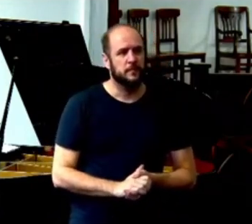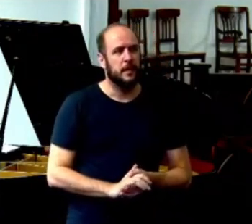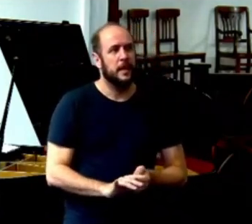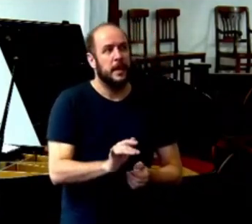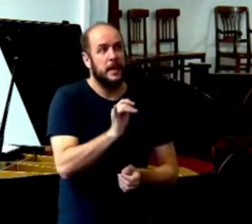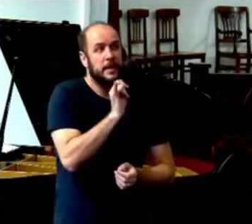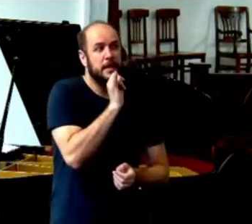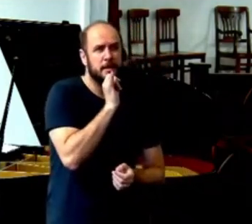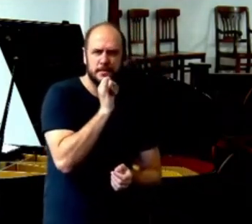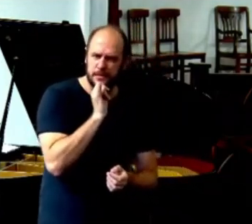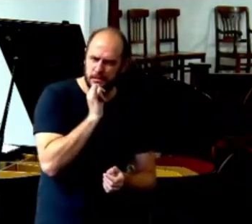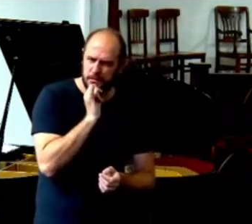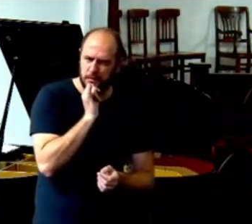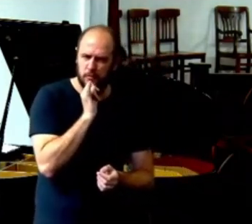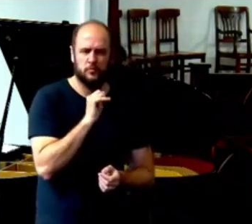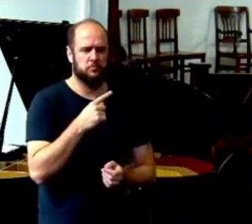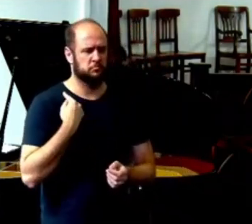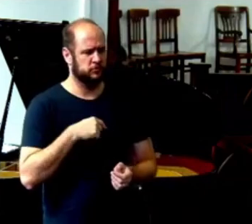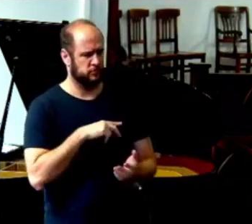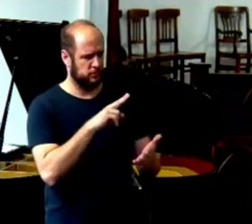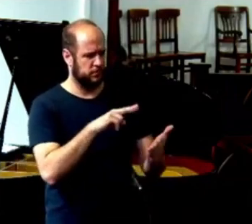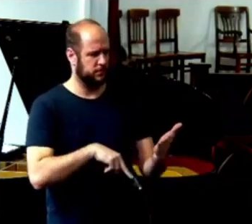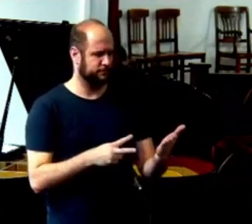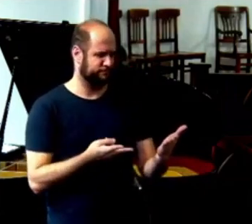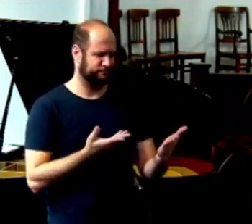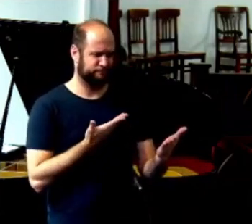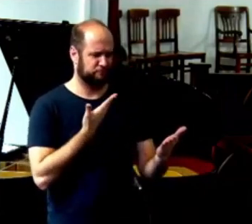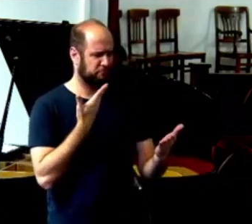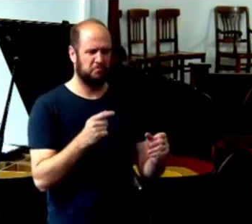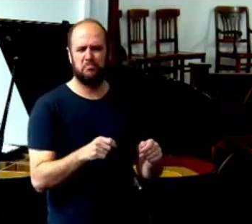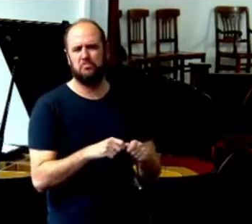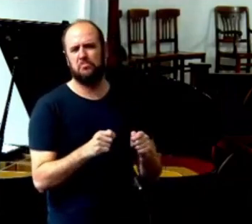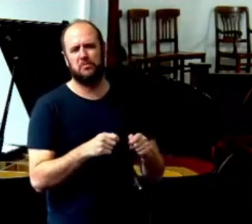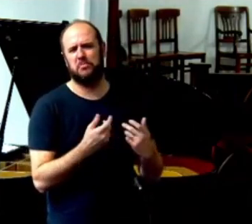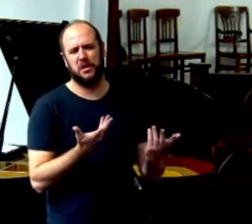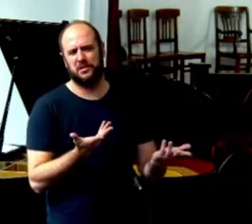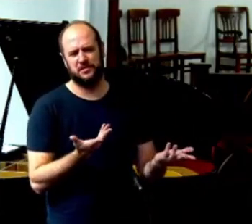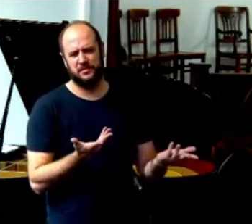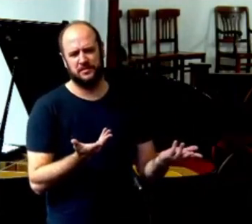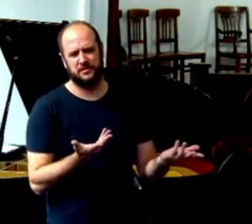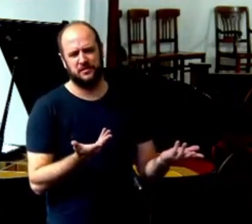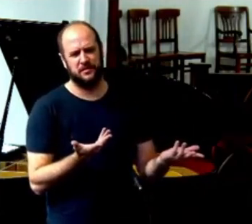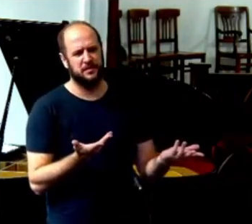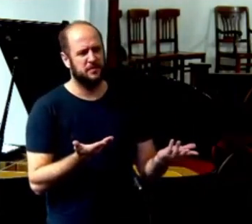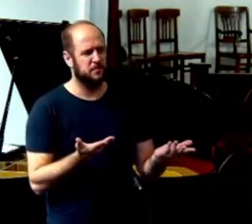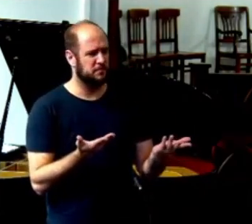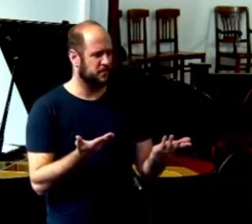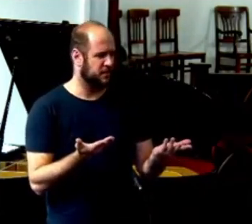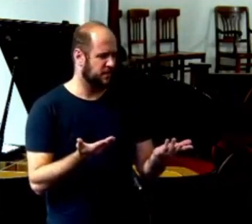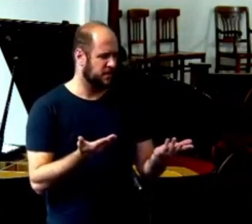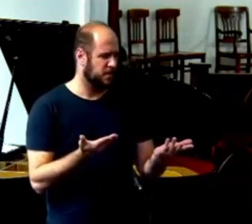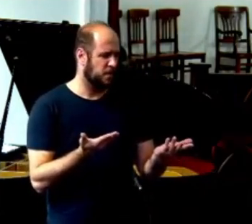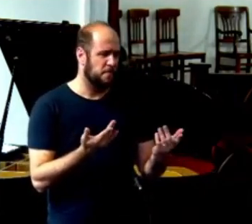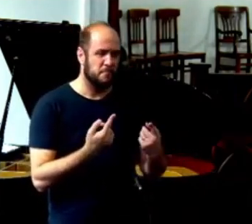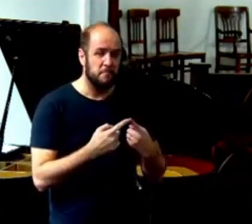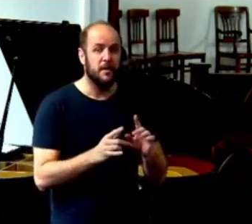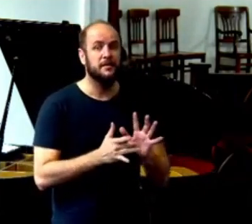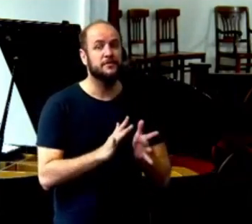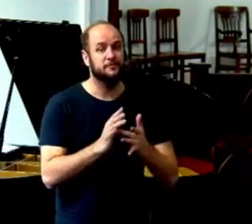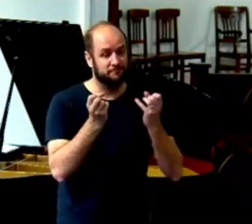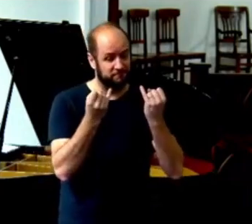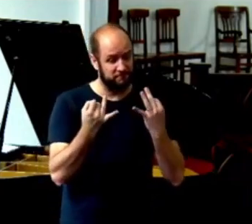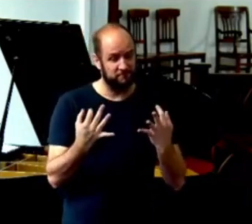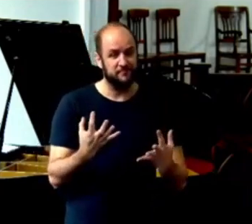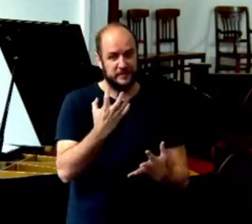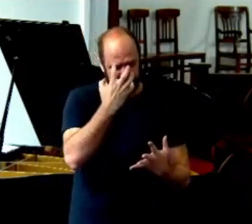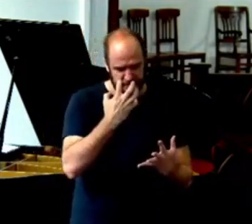exemplo que inicialmente parece até ridículo para nós, mas este é o ponto de Jesus. Ele vai nos trazer